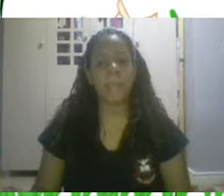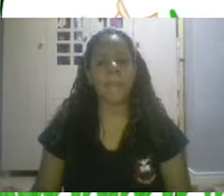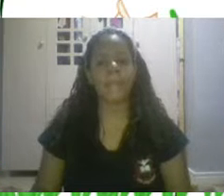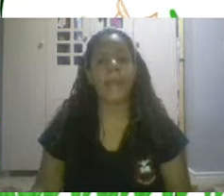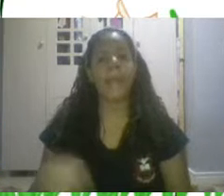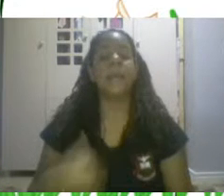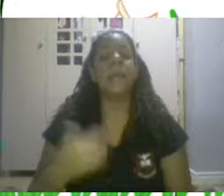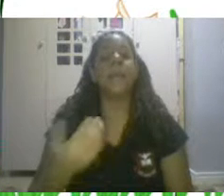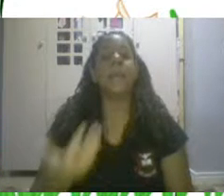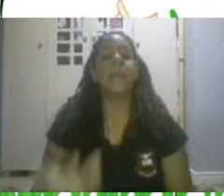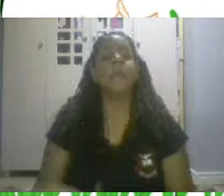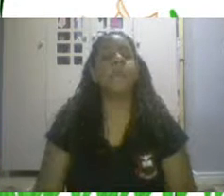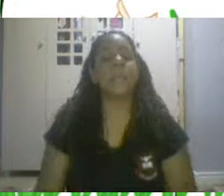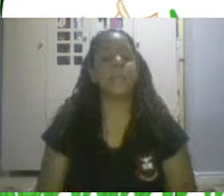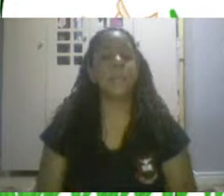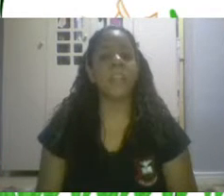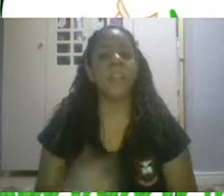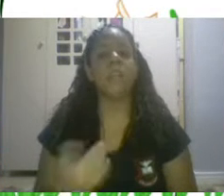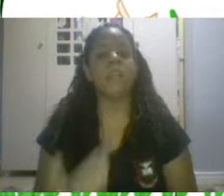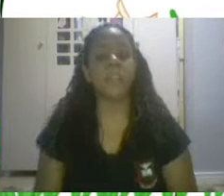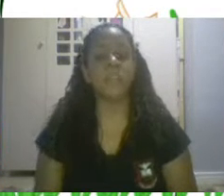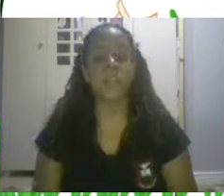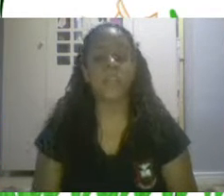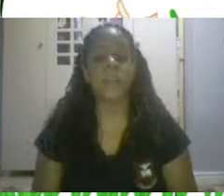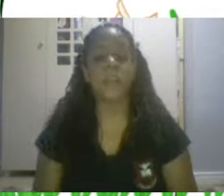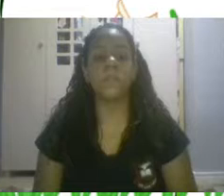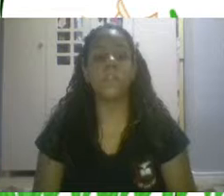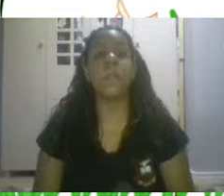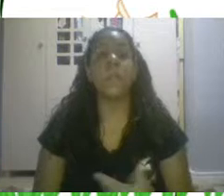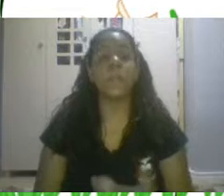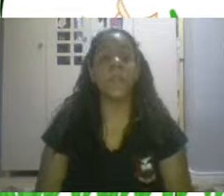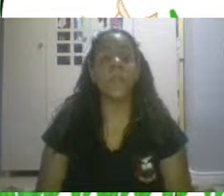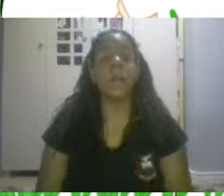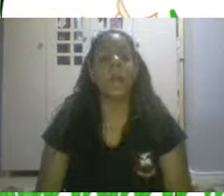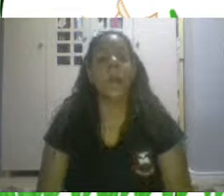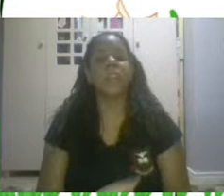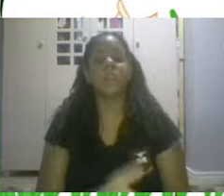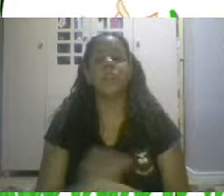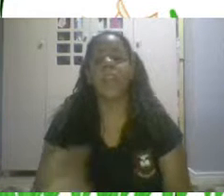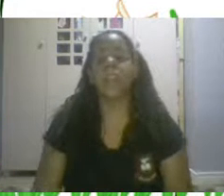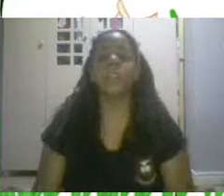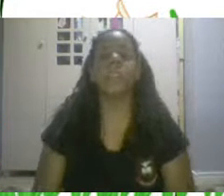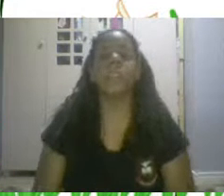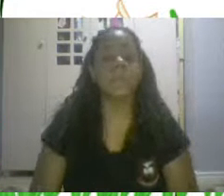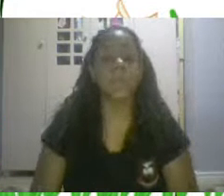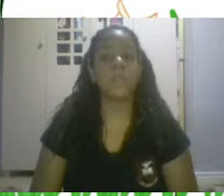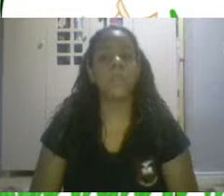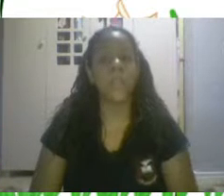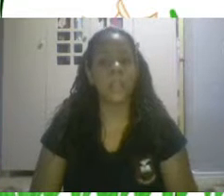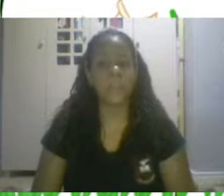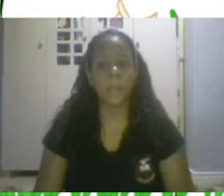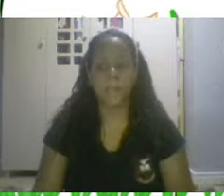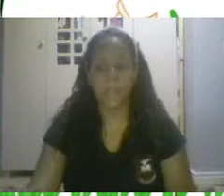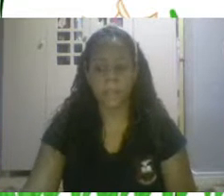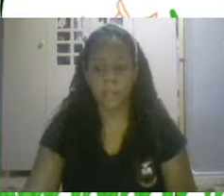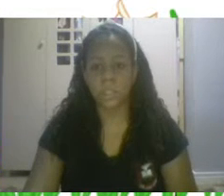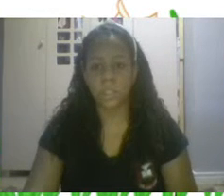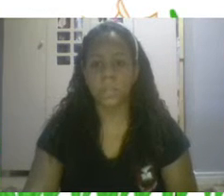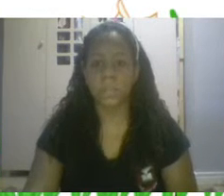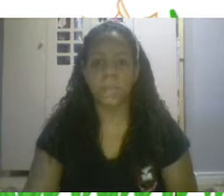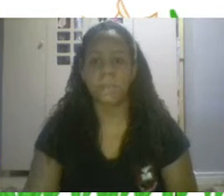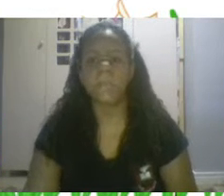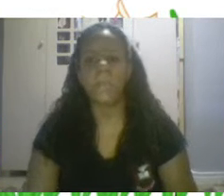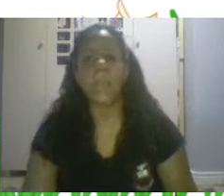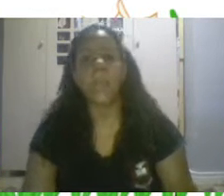cadeia alimentar, que os animais não sejam caçados e as florestas não sejam